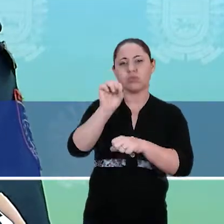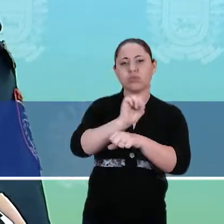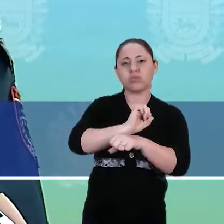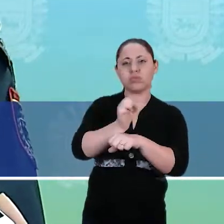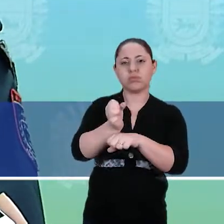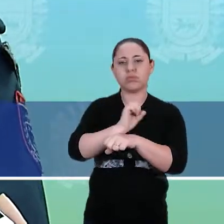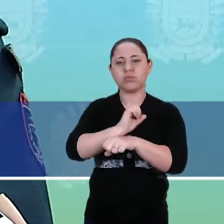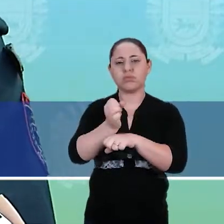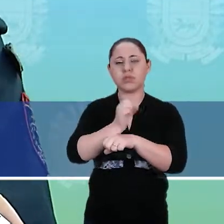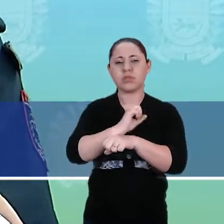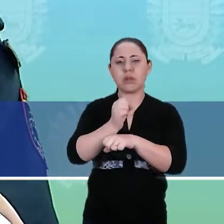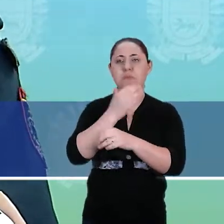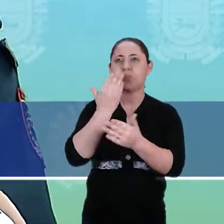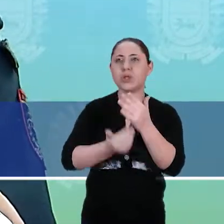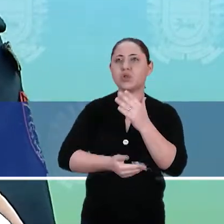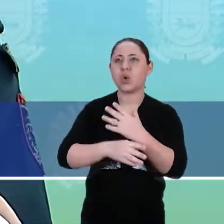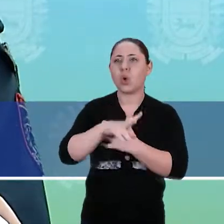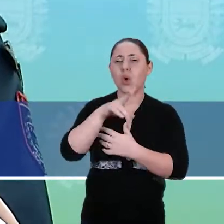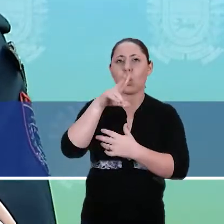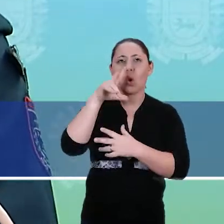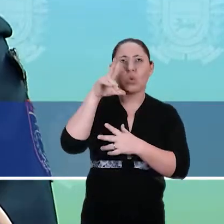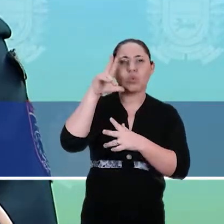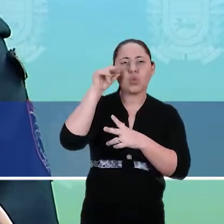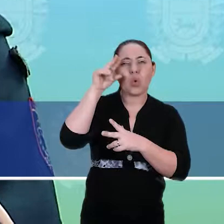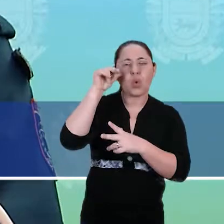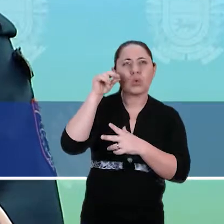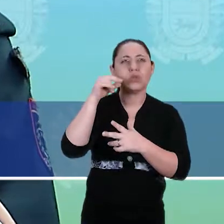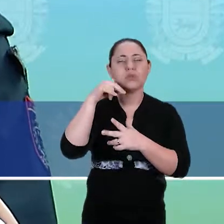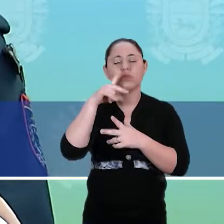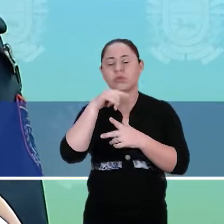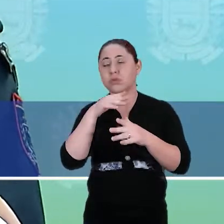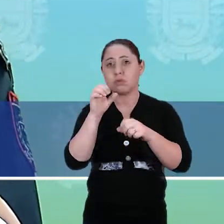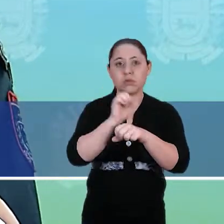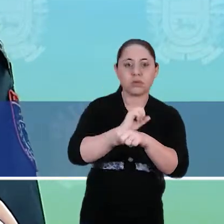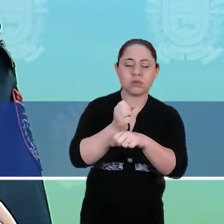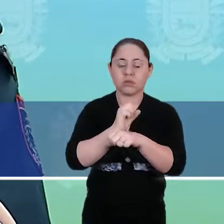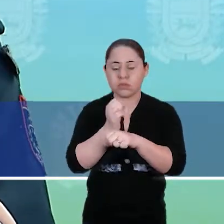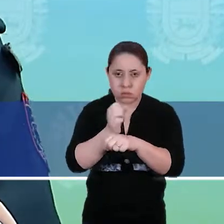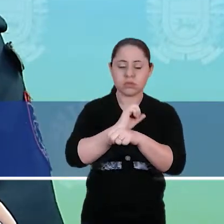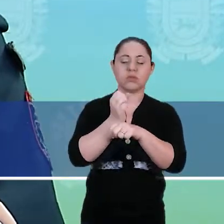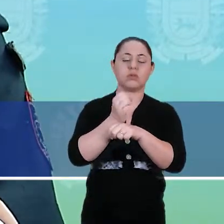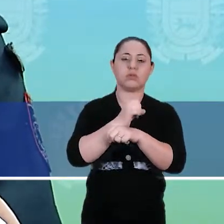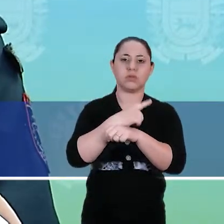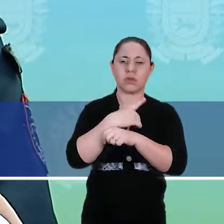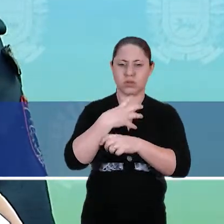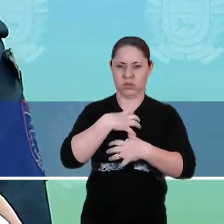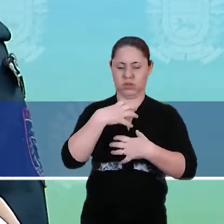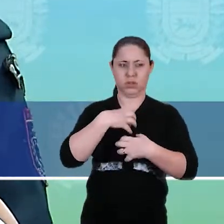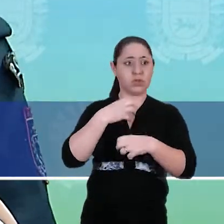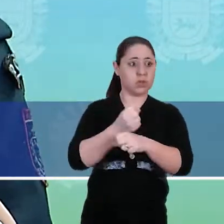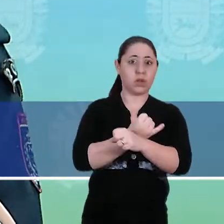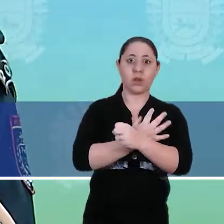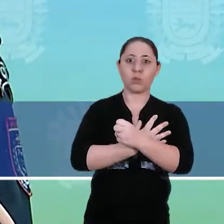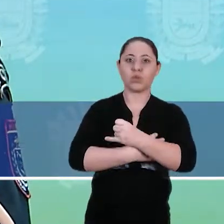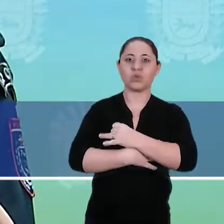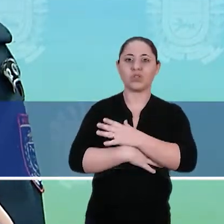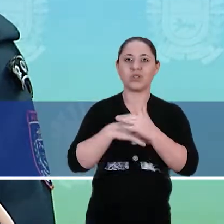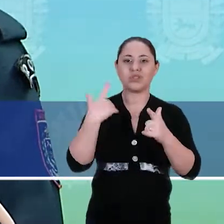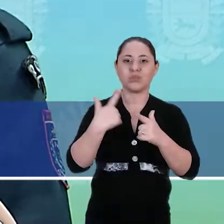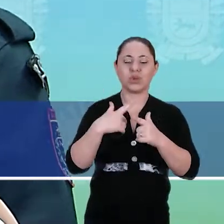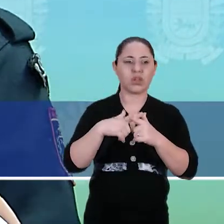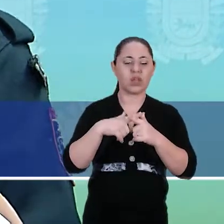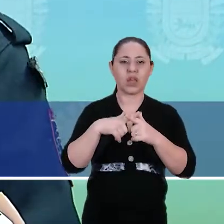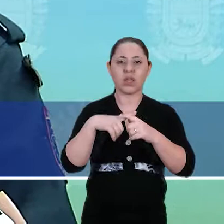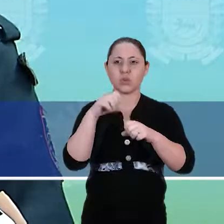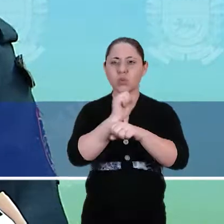eu era motorista e perdia noites e noites de sono, com muito sono, dirigindo a viatura. Eu me sentia bastante emocionado,